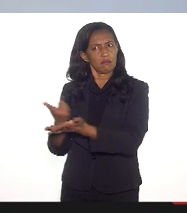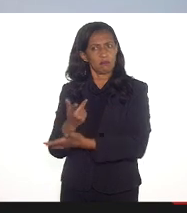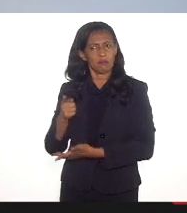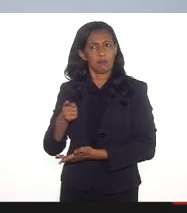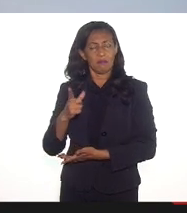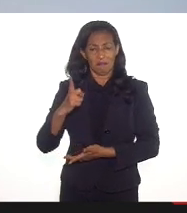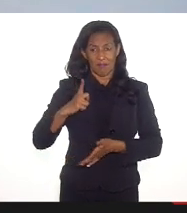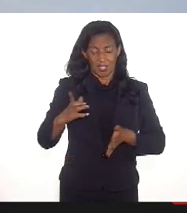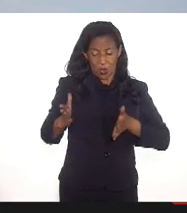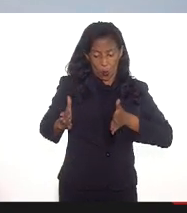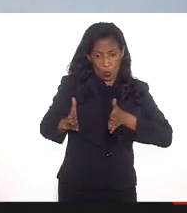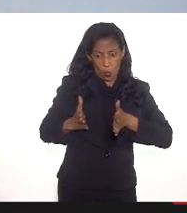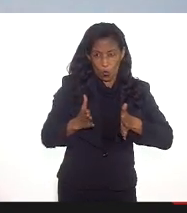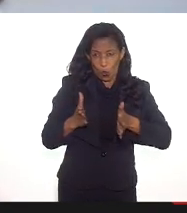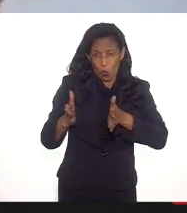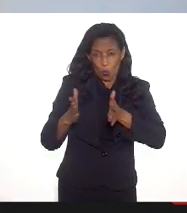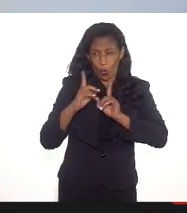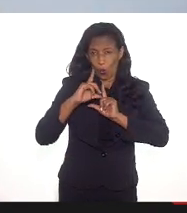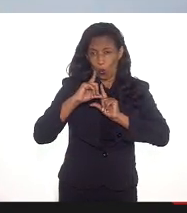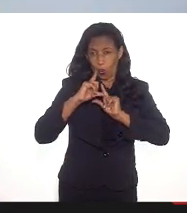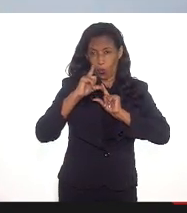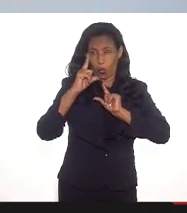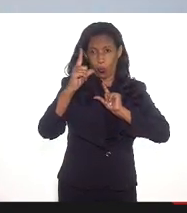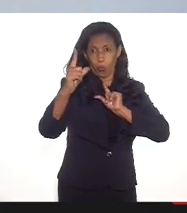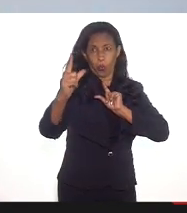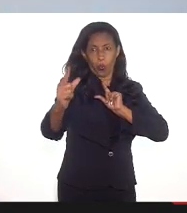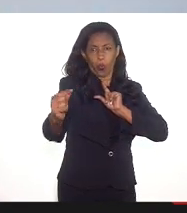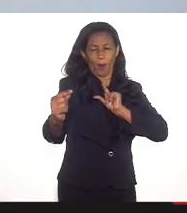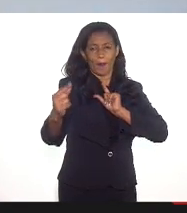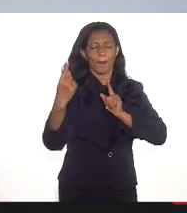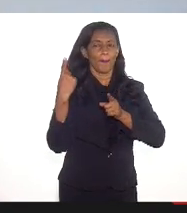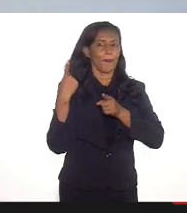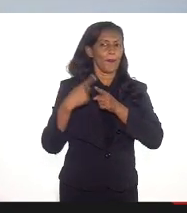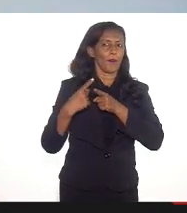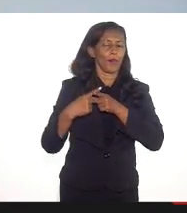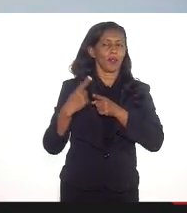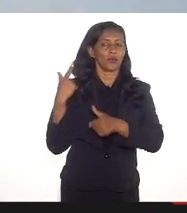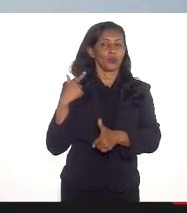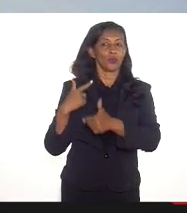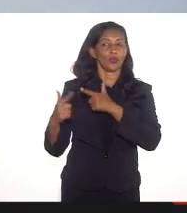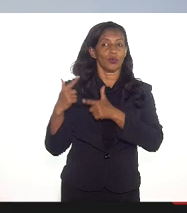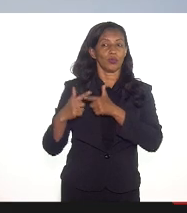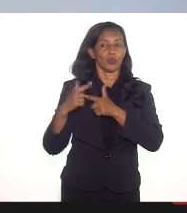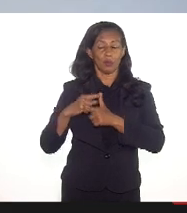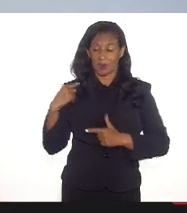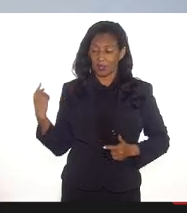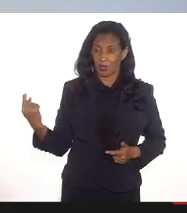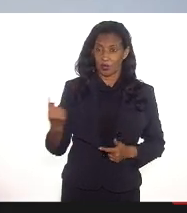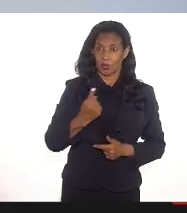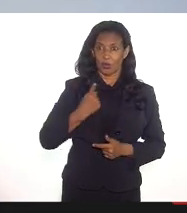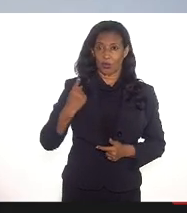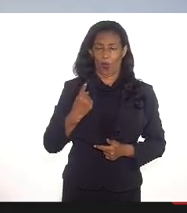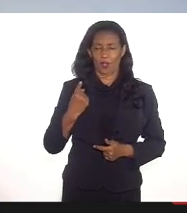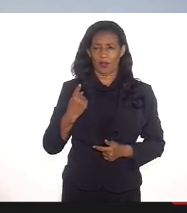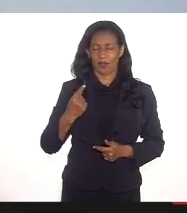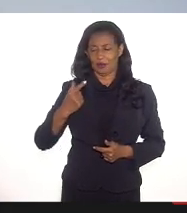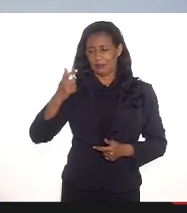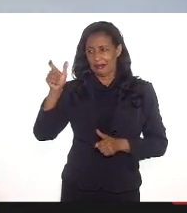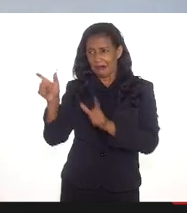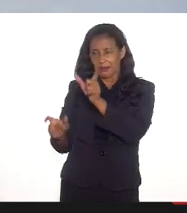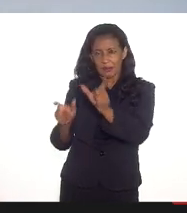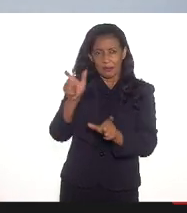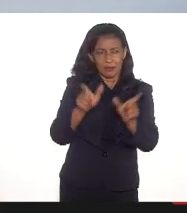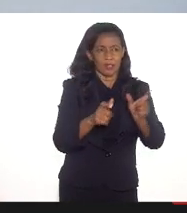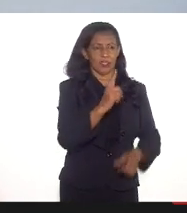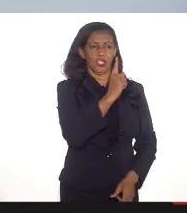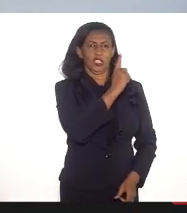uma estrada muito grande para percorrermos devido ao passivo dantesco que todos nós, cidadãos,